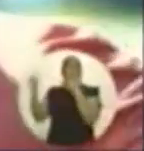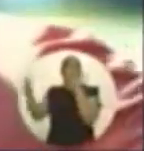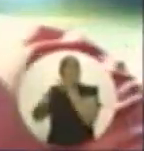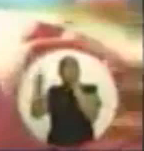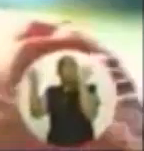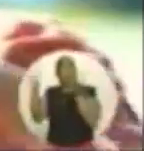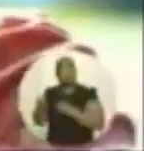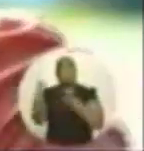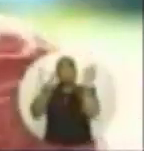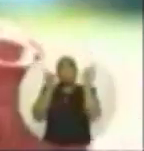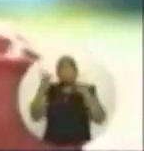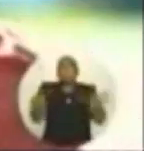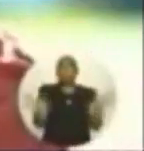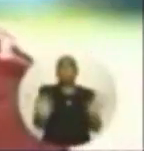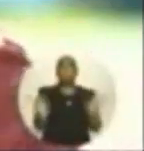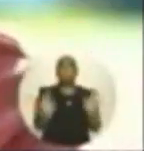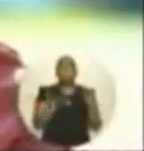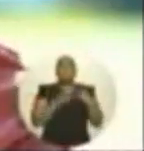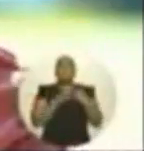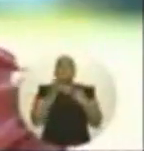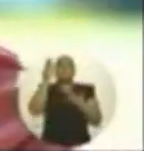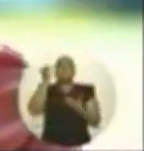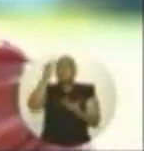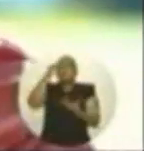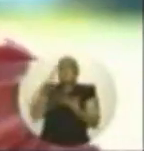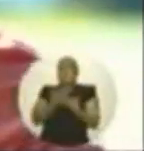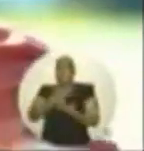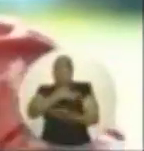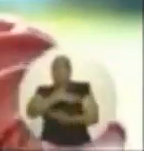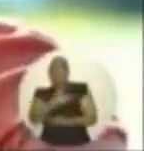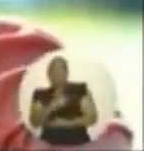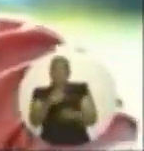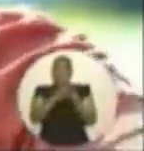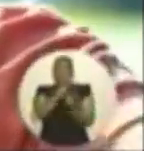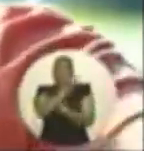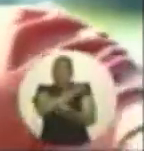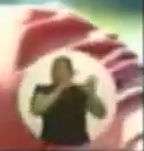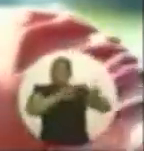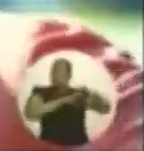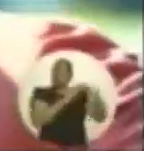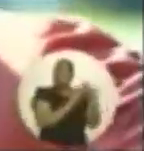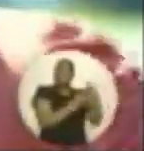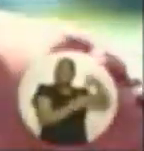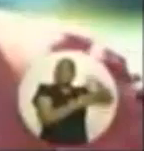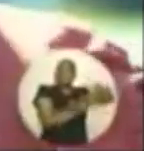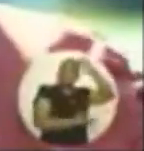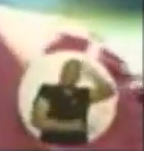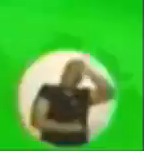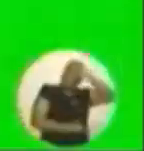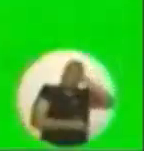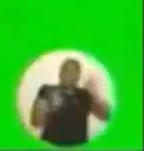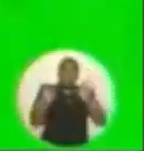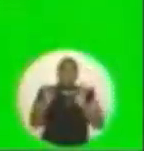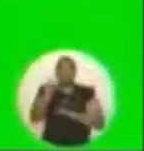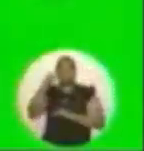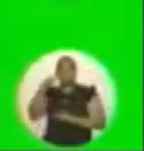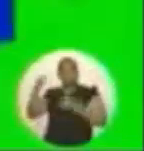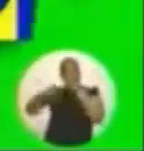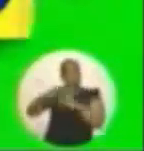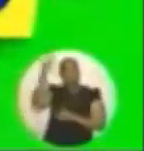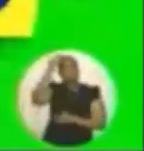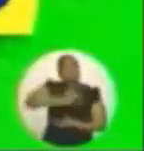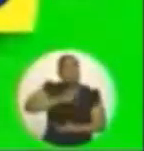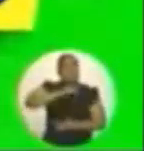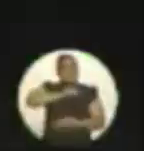trabalhar fora sem preocupação, porque sabia que o aluno, o filho, ia estar na escola aprendendo, né? Roberto sem